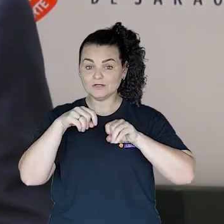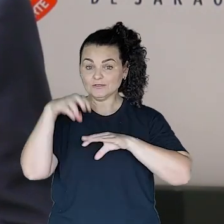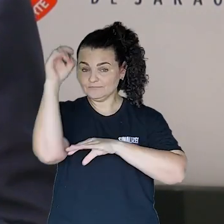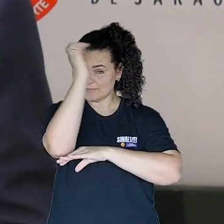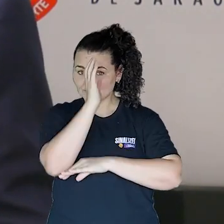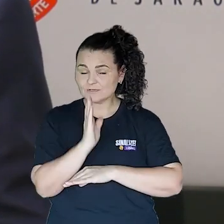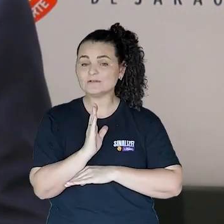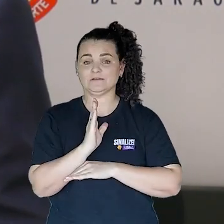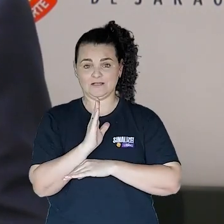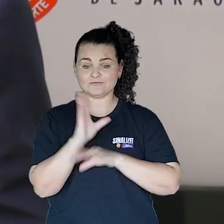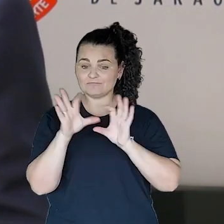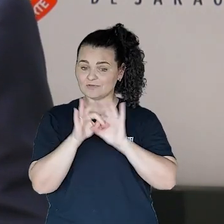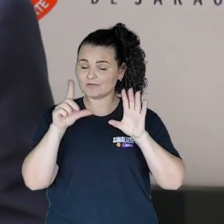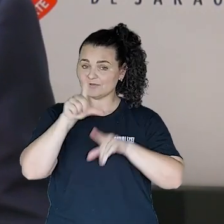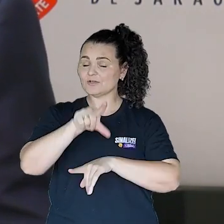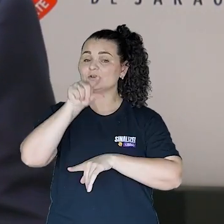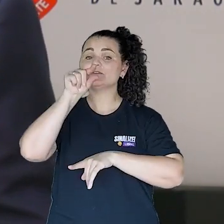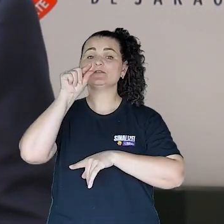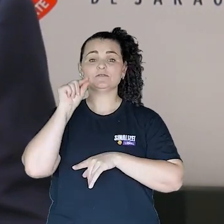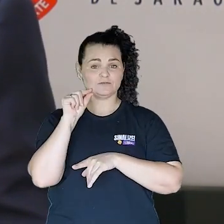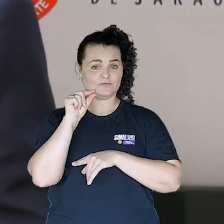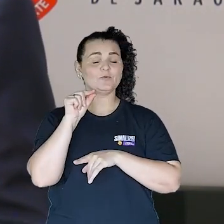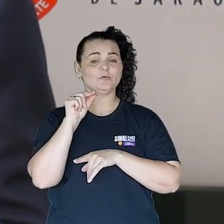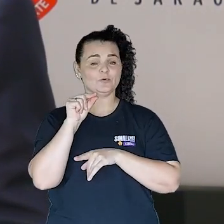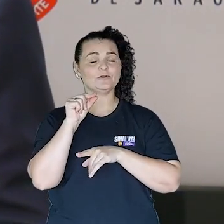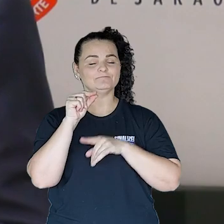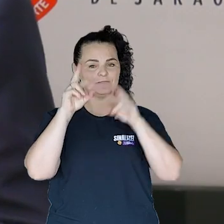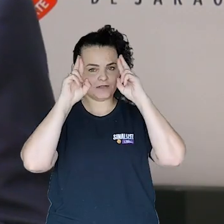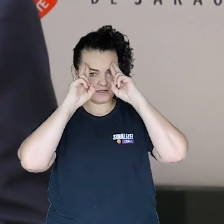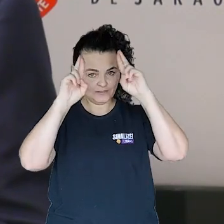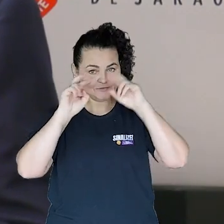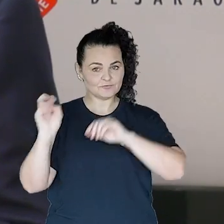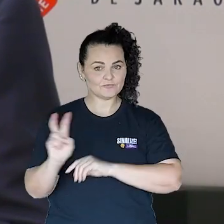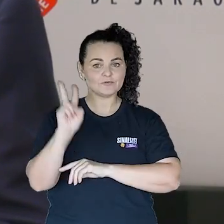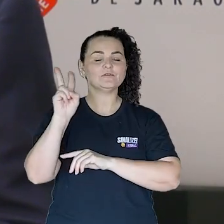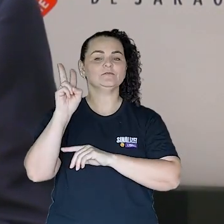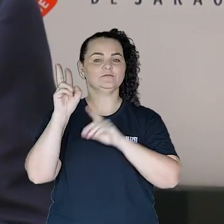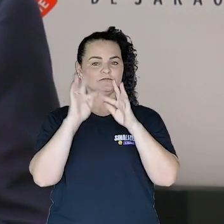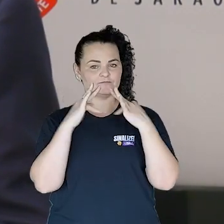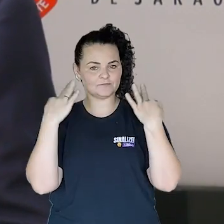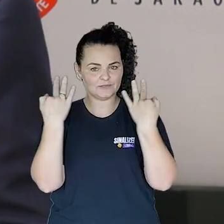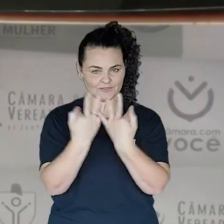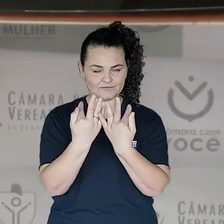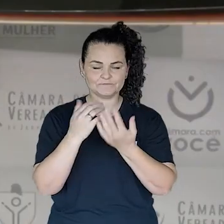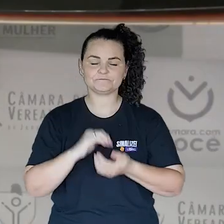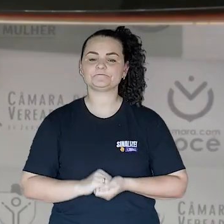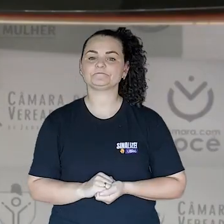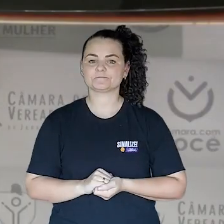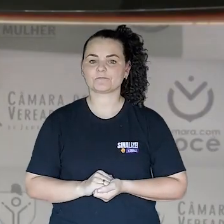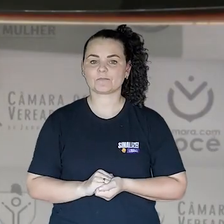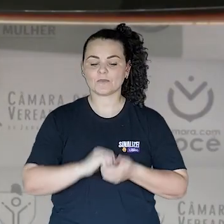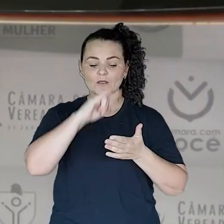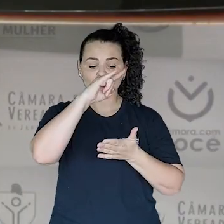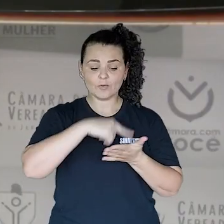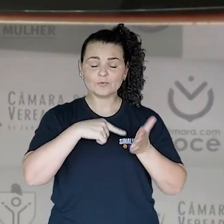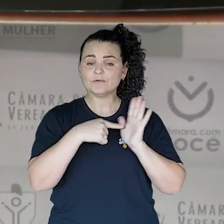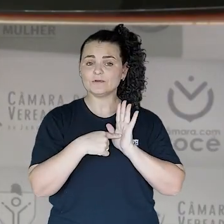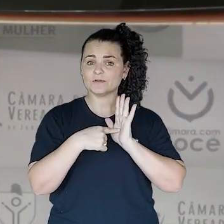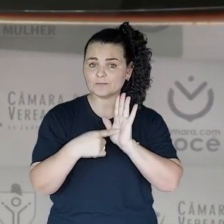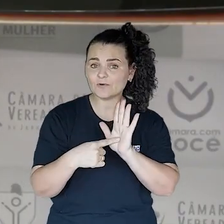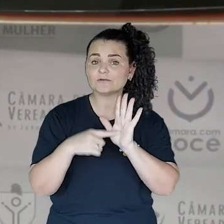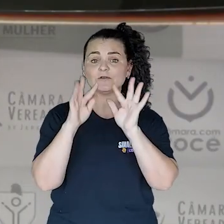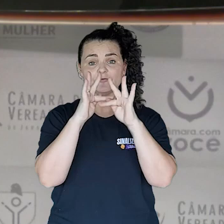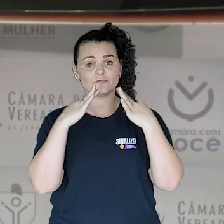Brasileiro ao proporcionar liberdade de escolha e respeito aos valores familiares Além disso o documento